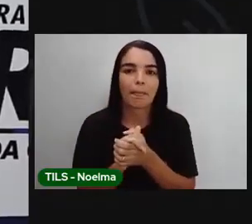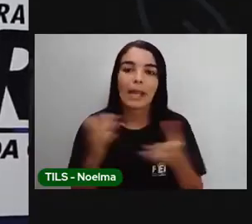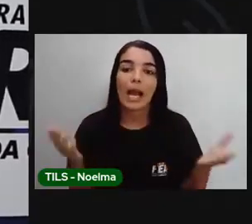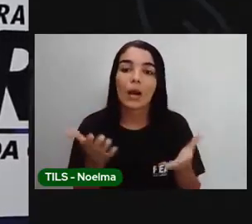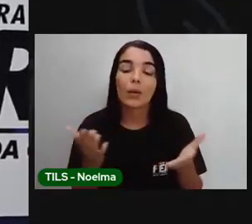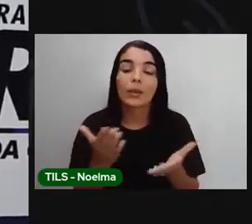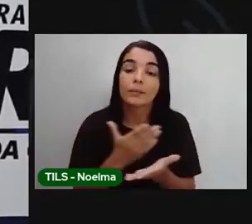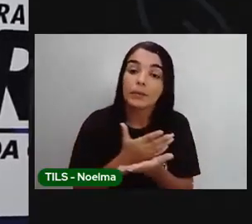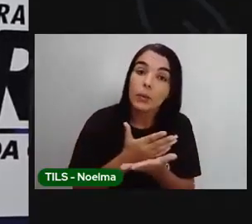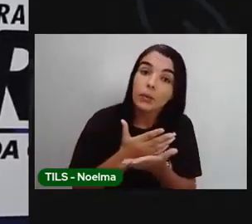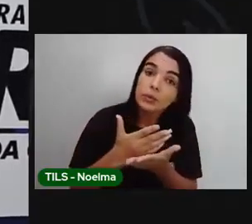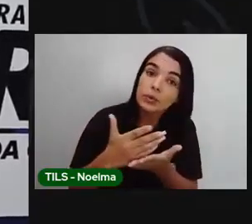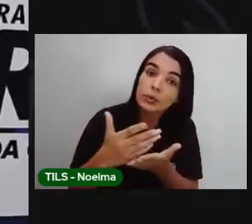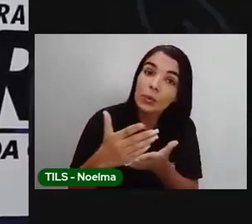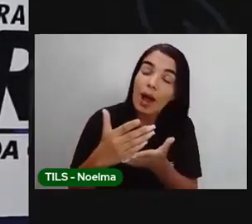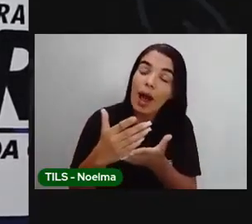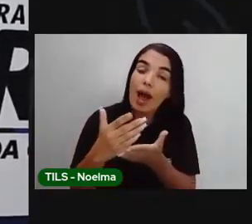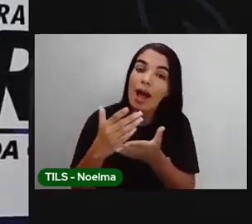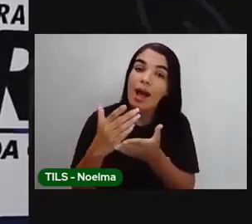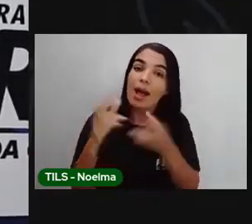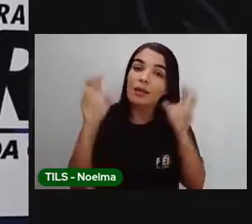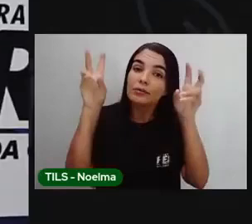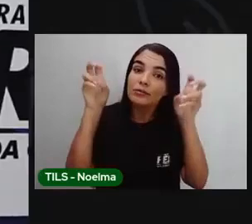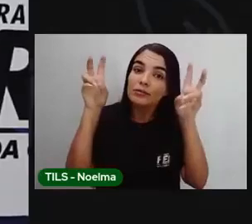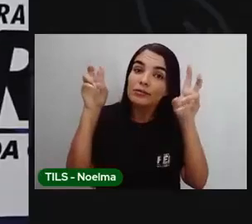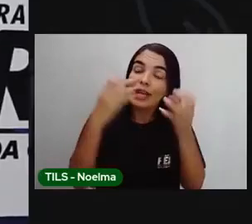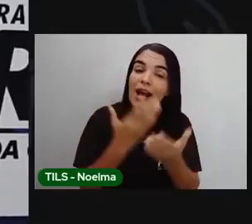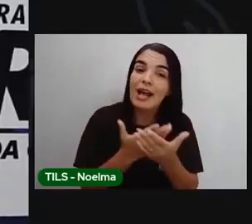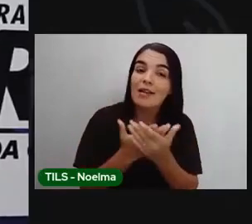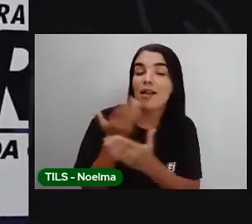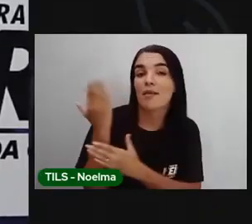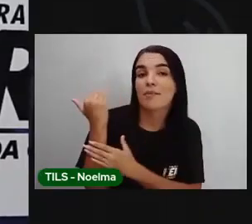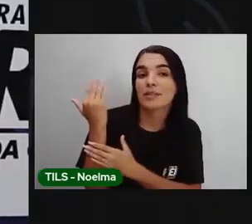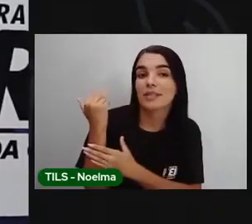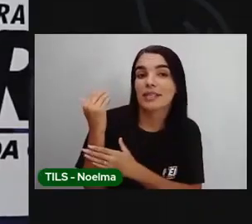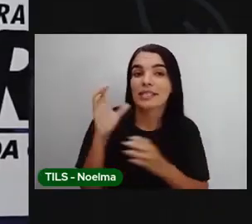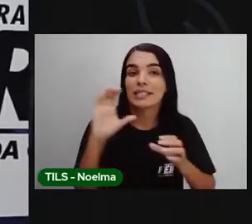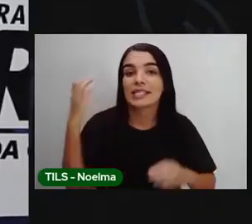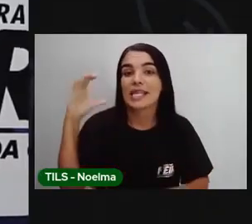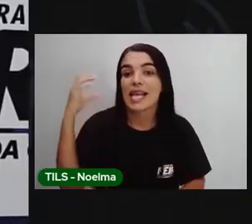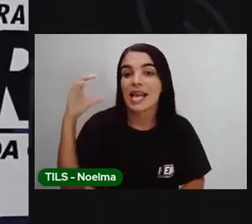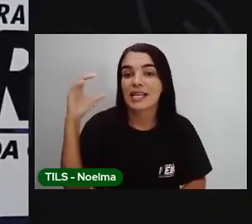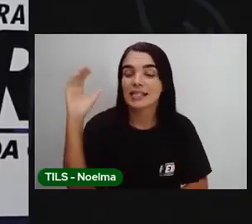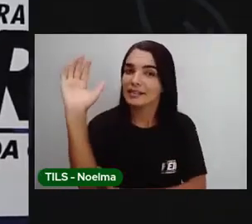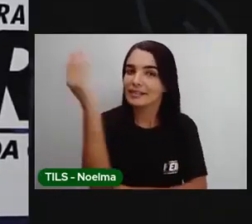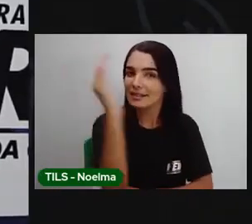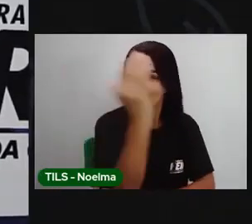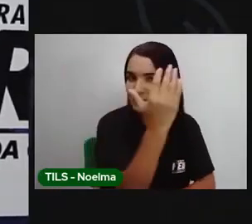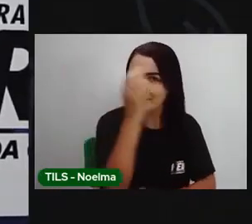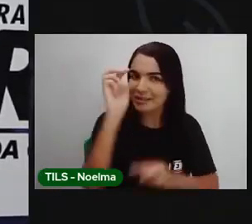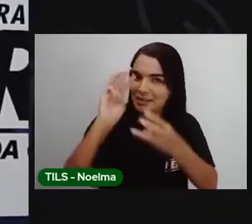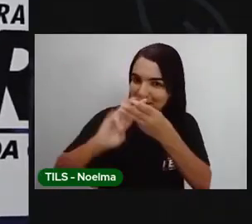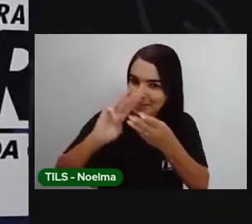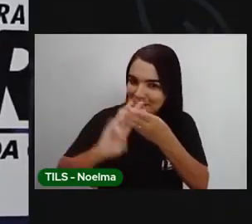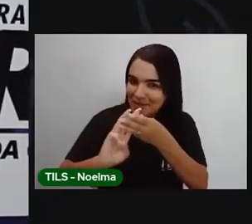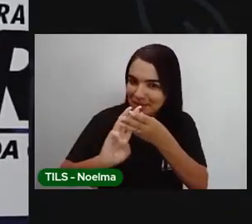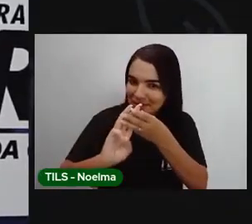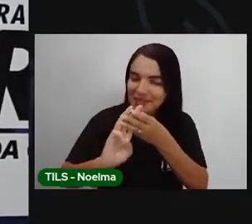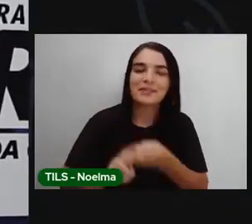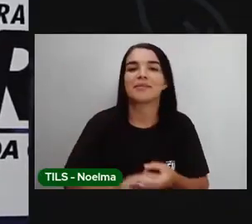dar seguimento a um assunto que a gente viu na aula passada de ciência da natureza, certo? Matemática e ciência da natureza, que